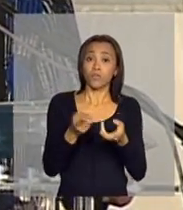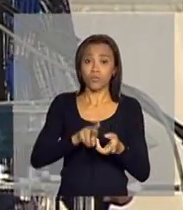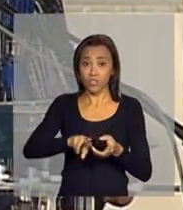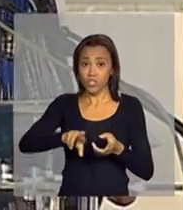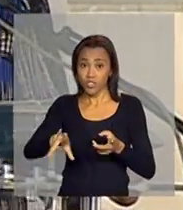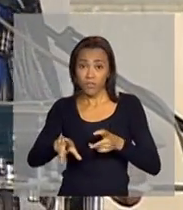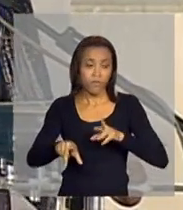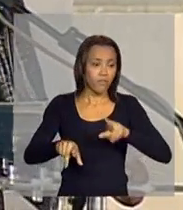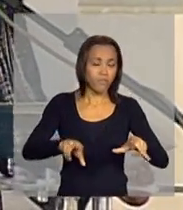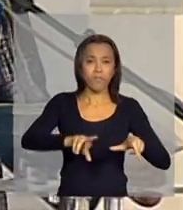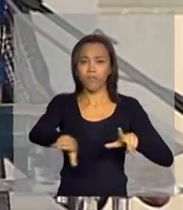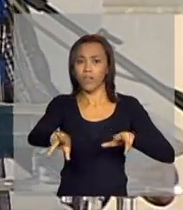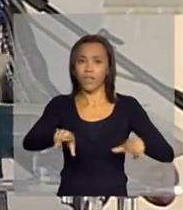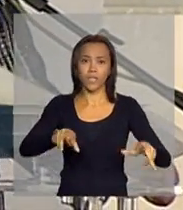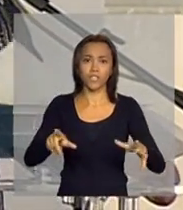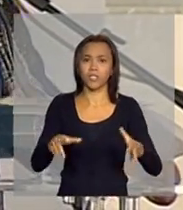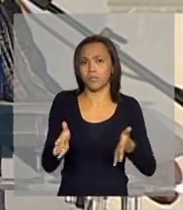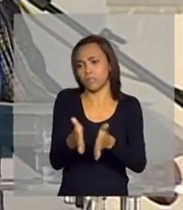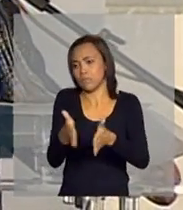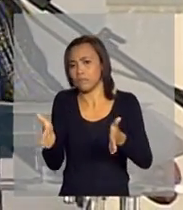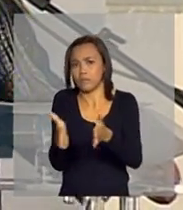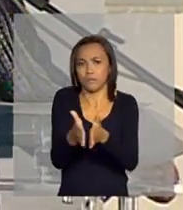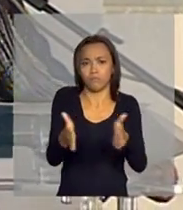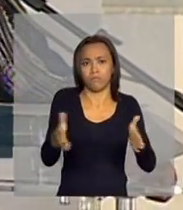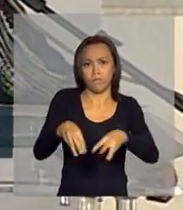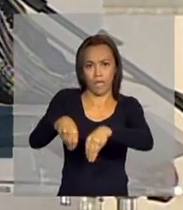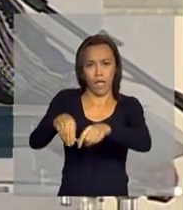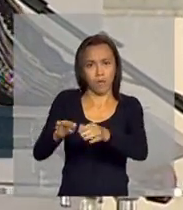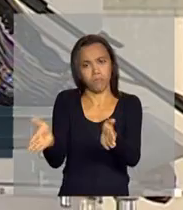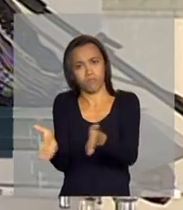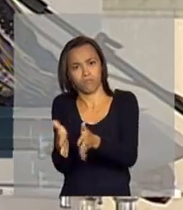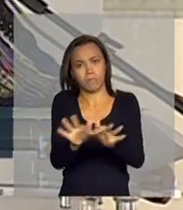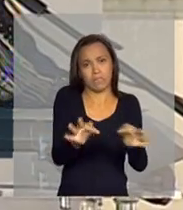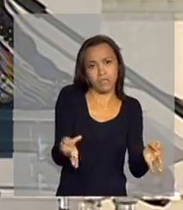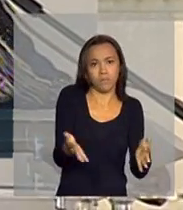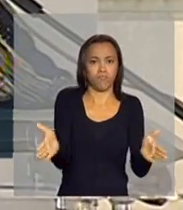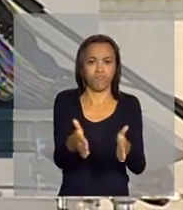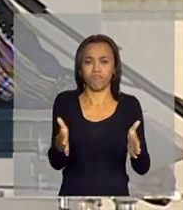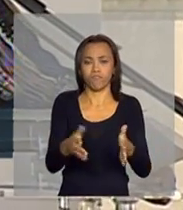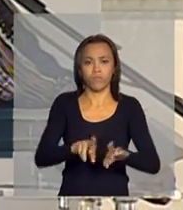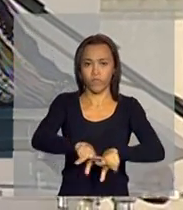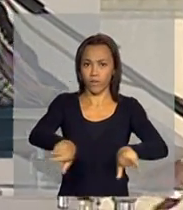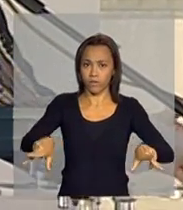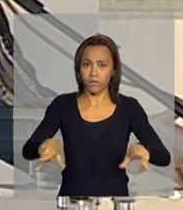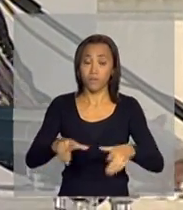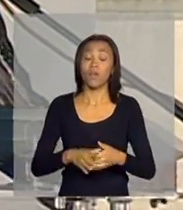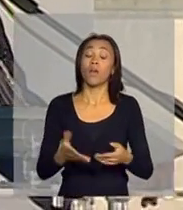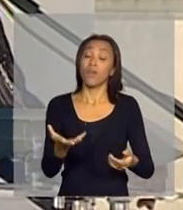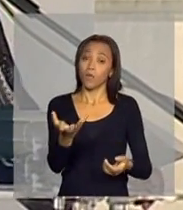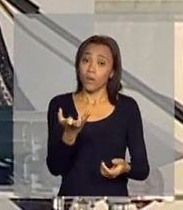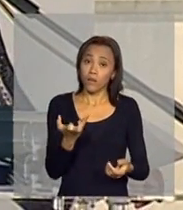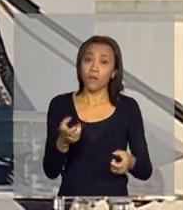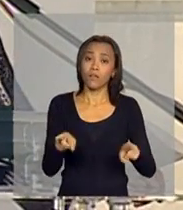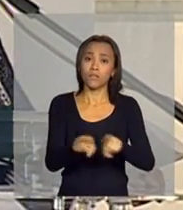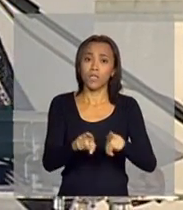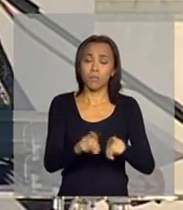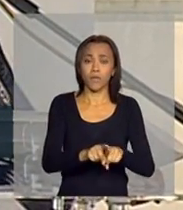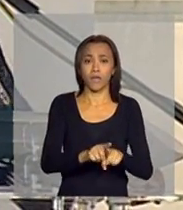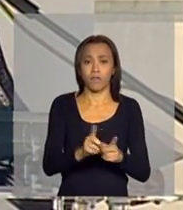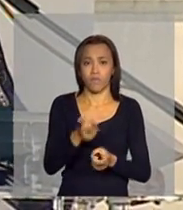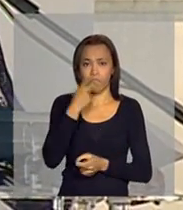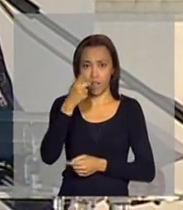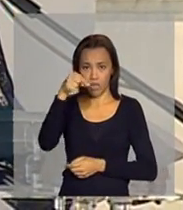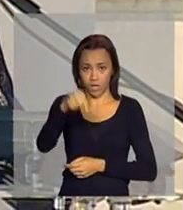dos diferentes tamanhos da propriedade. Eu queria também ressaltar,